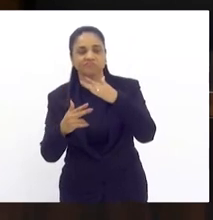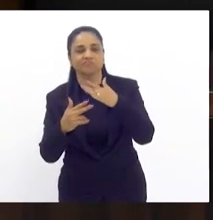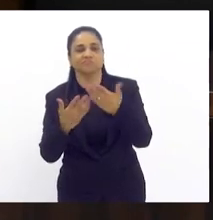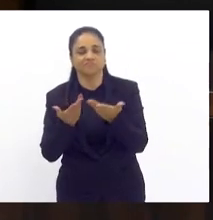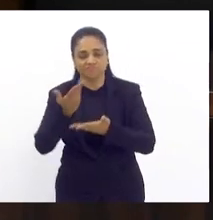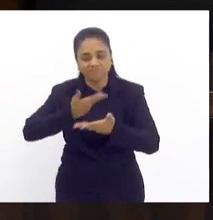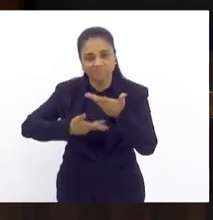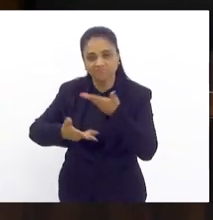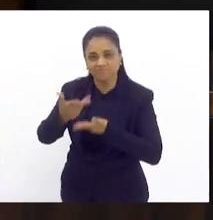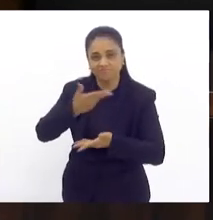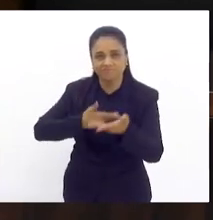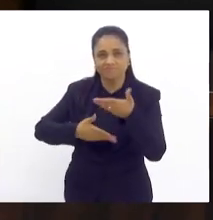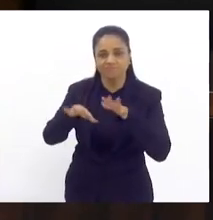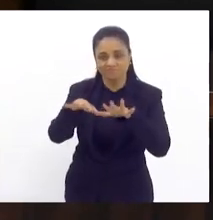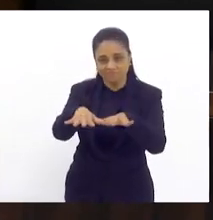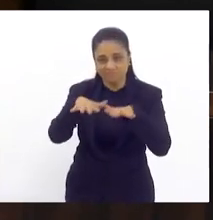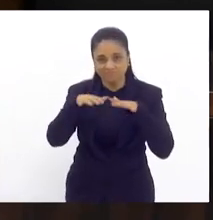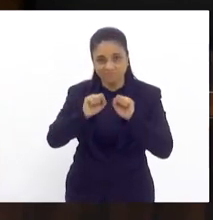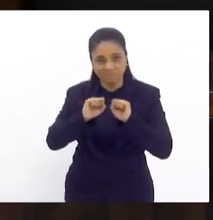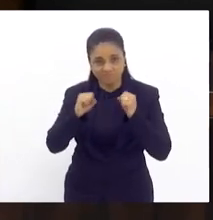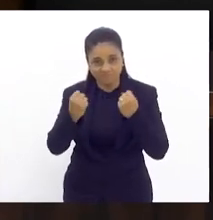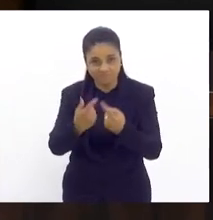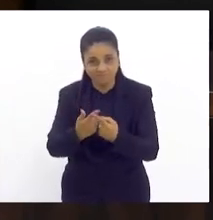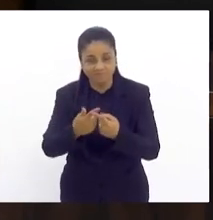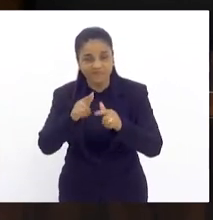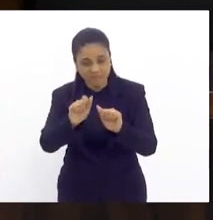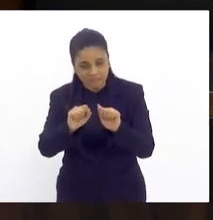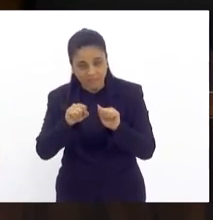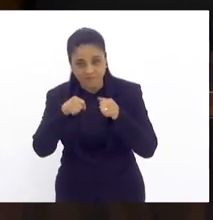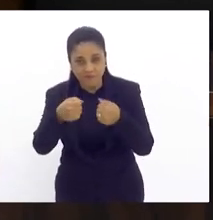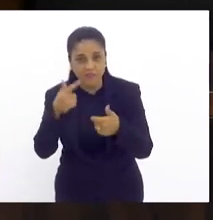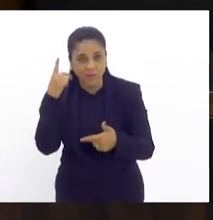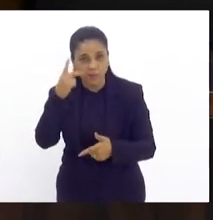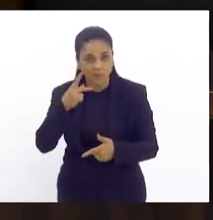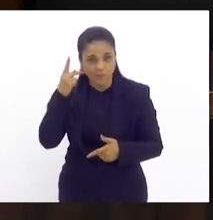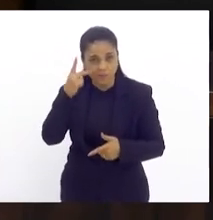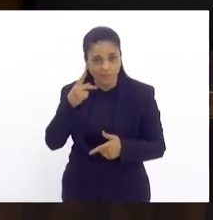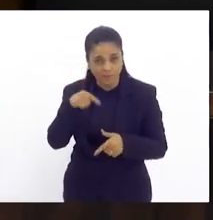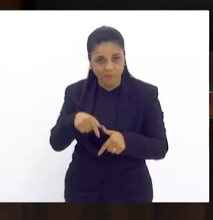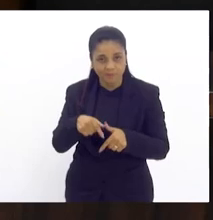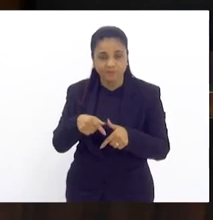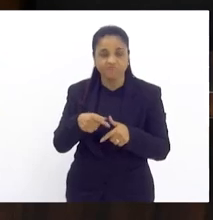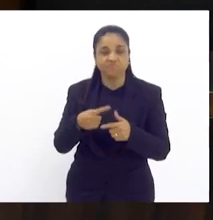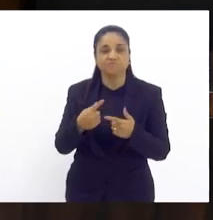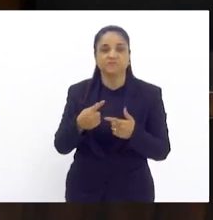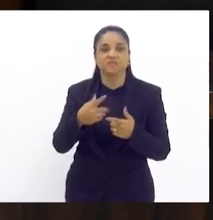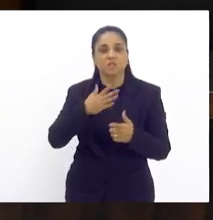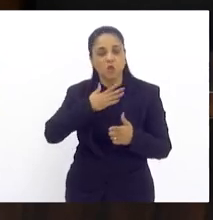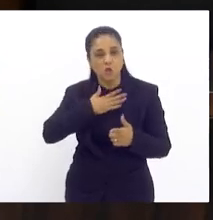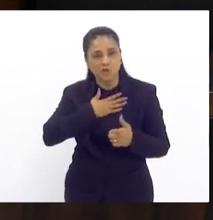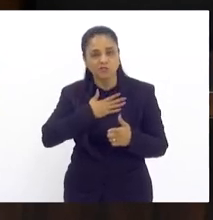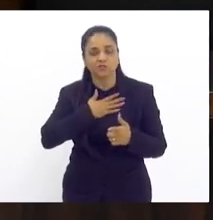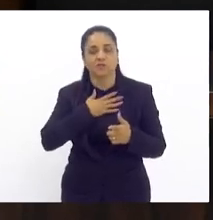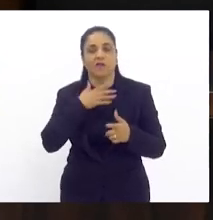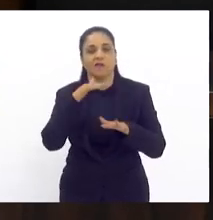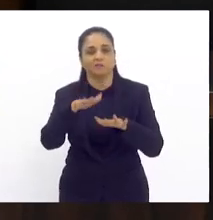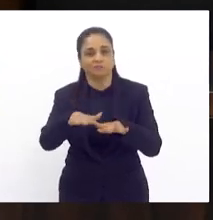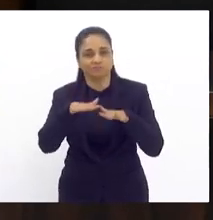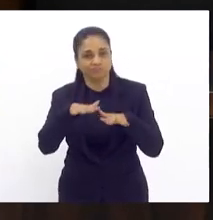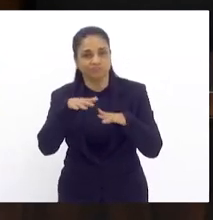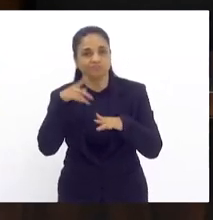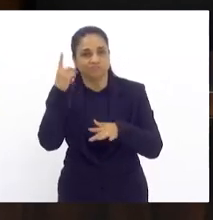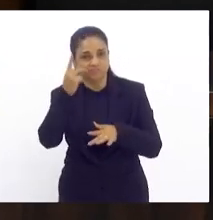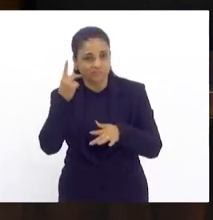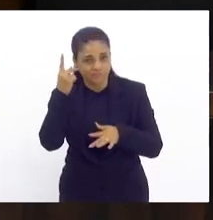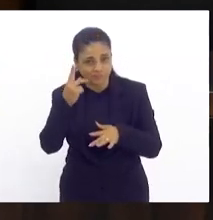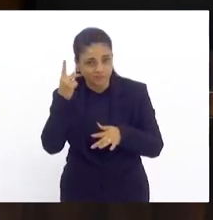o parlamento, defendendo o parlamento, que nós temos que defender, nós temos que gostar, né, do parlamento, né? Quem está dentro do